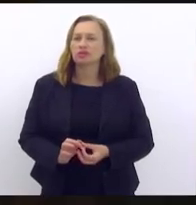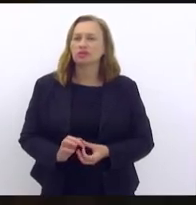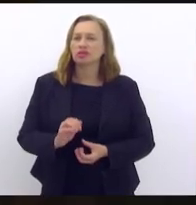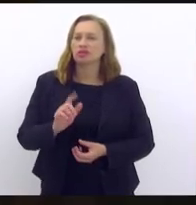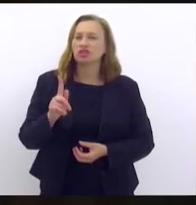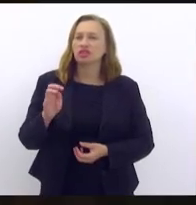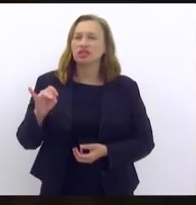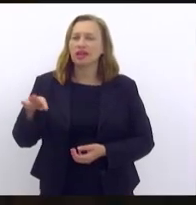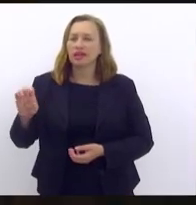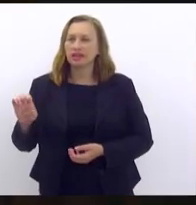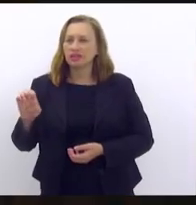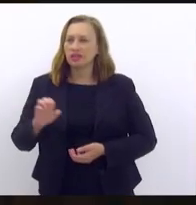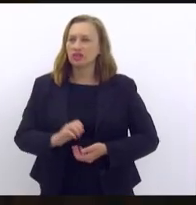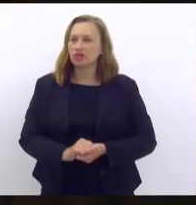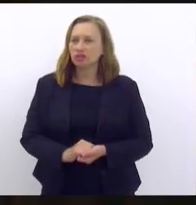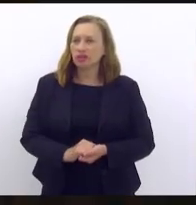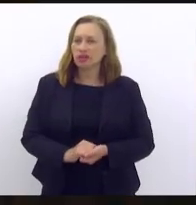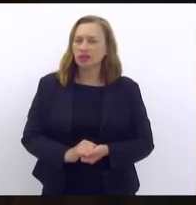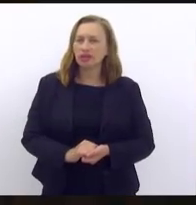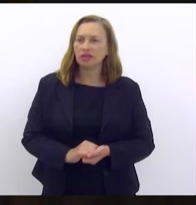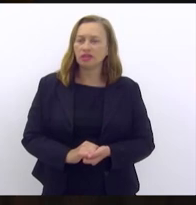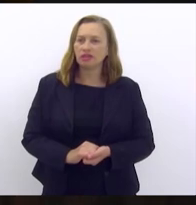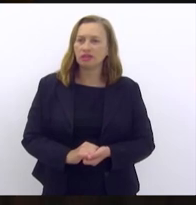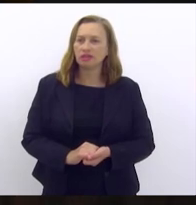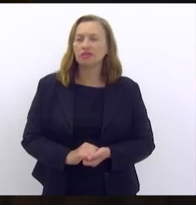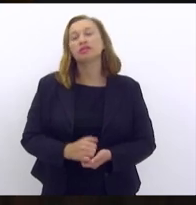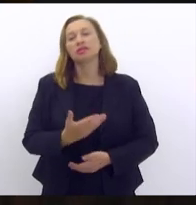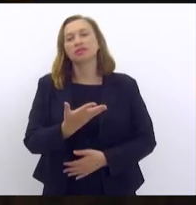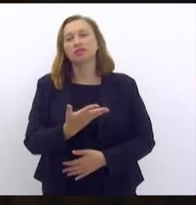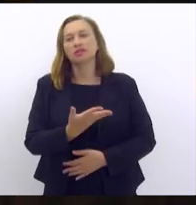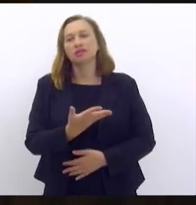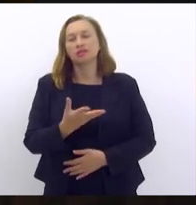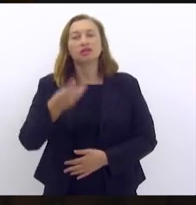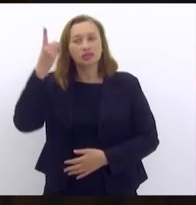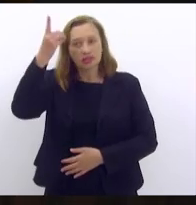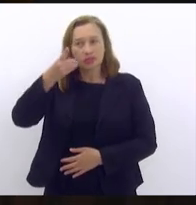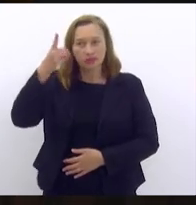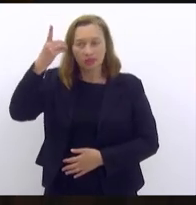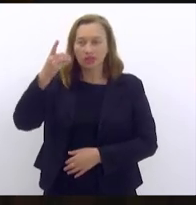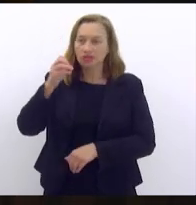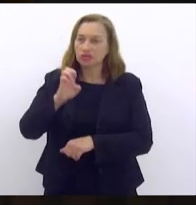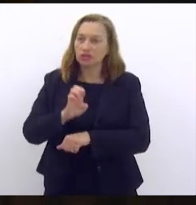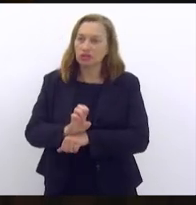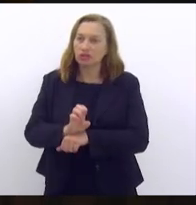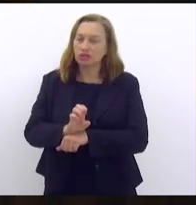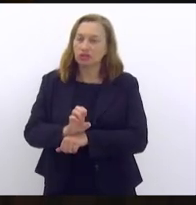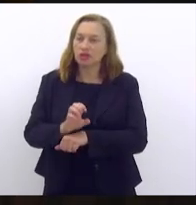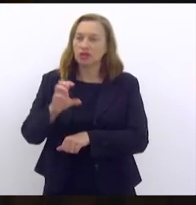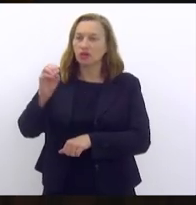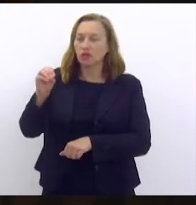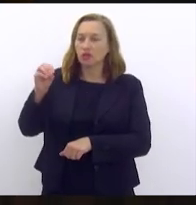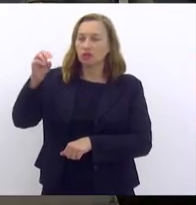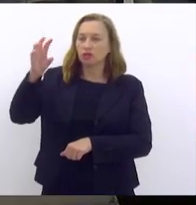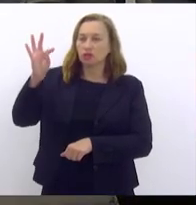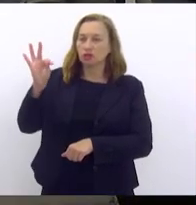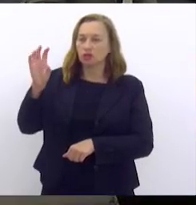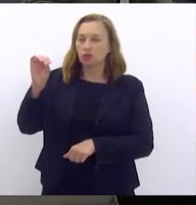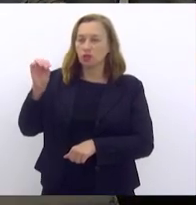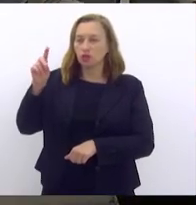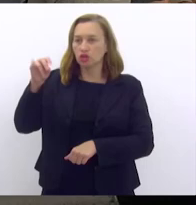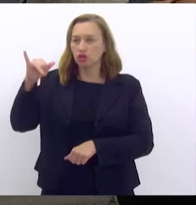Gisele Monteiro. Nosso nobre deputado estadual, Antônio de Paula